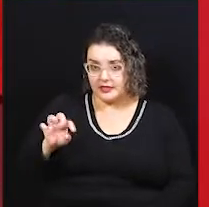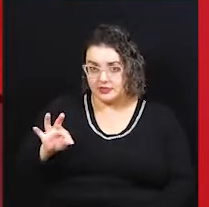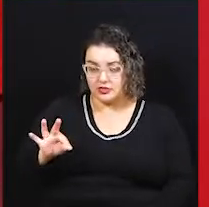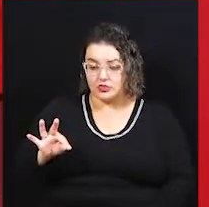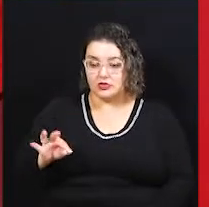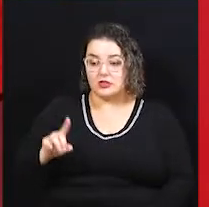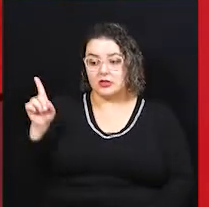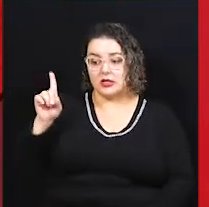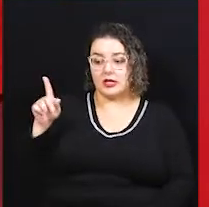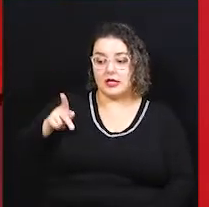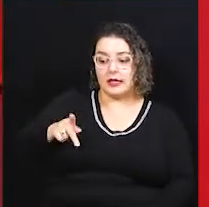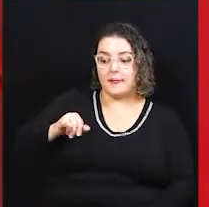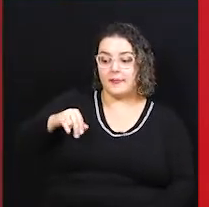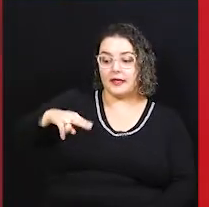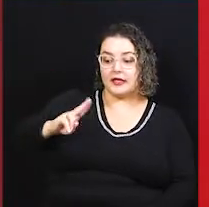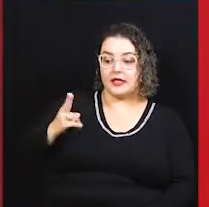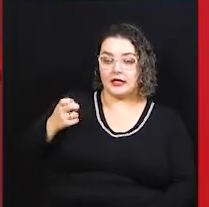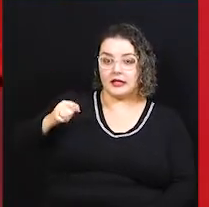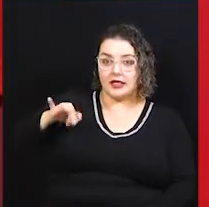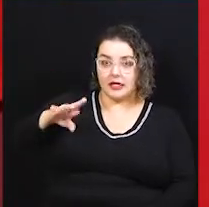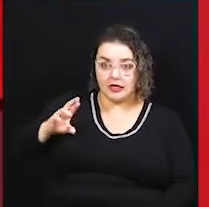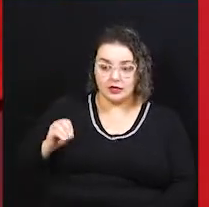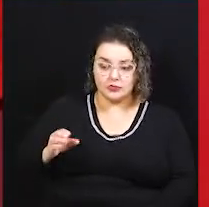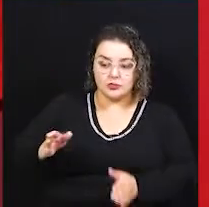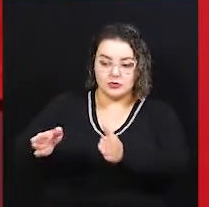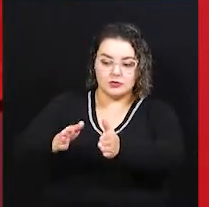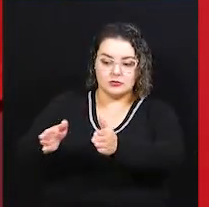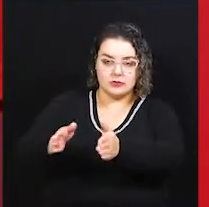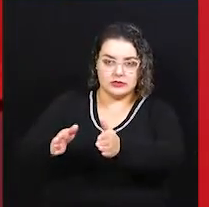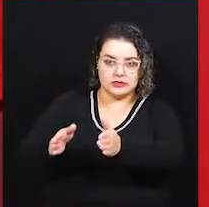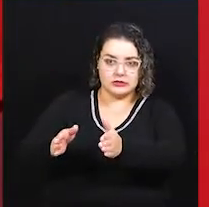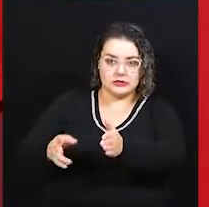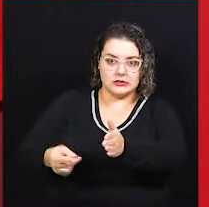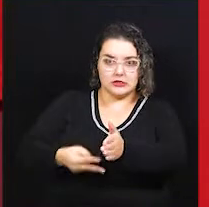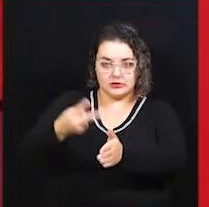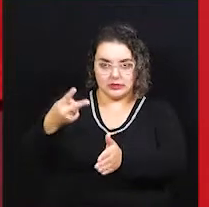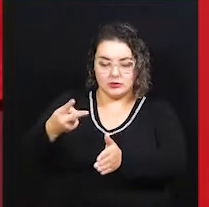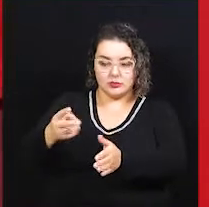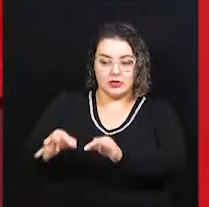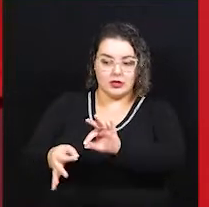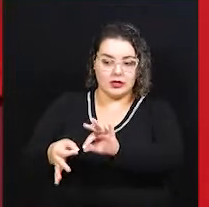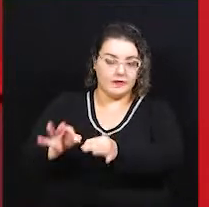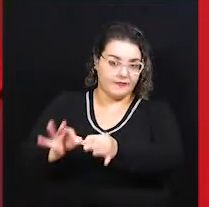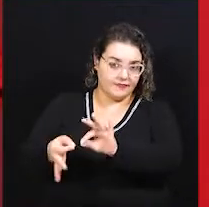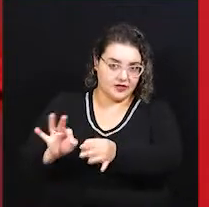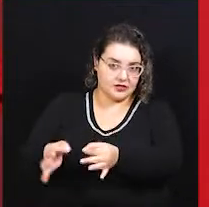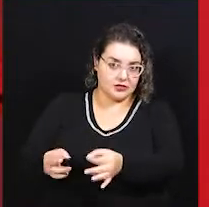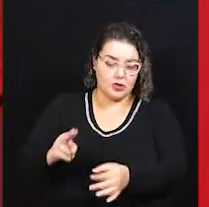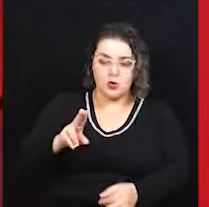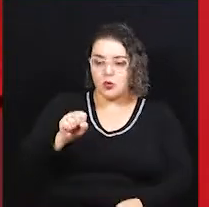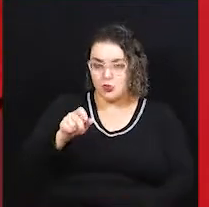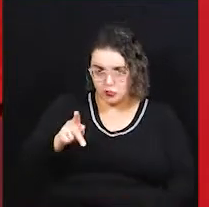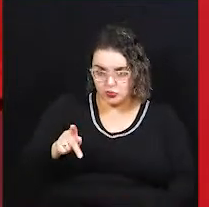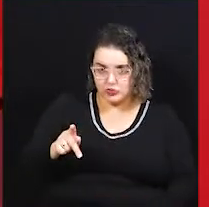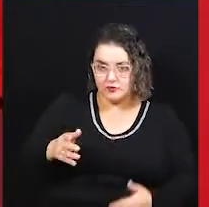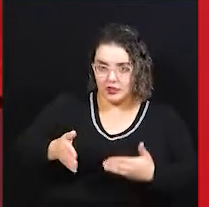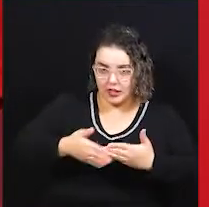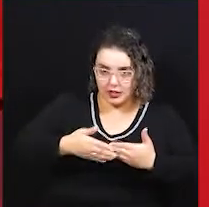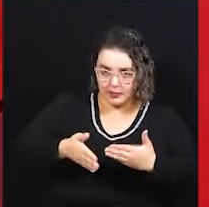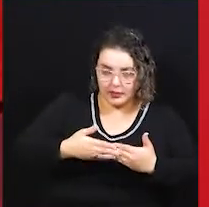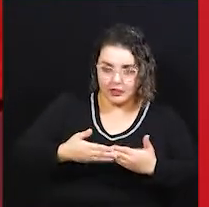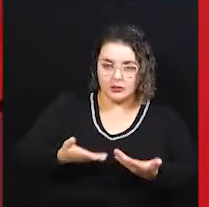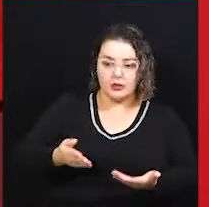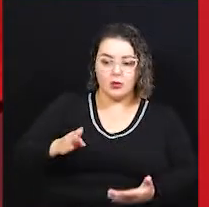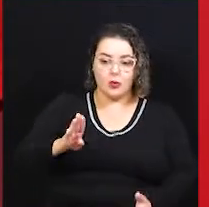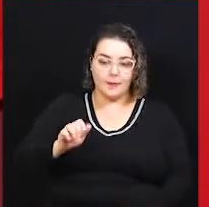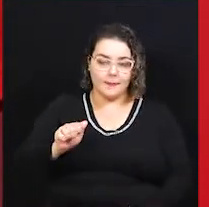USP Pinheiros, a específica da segunda fase é física, mas se ele optar por USP Ribeirão,